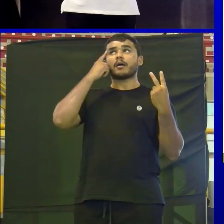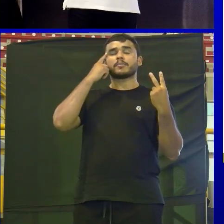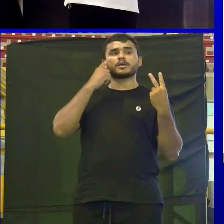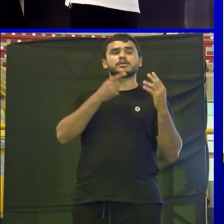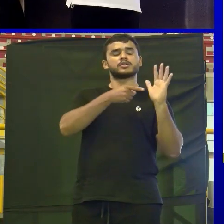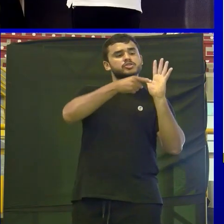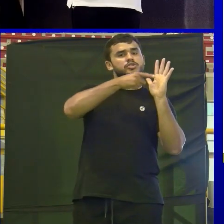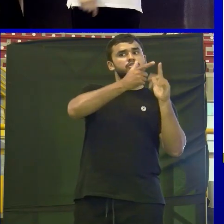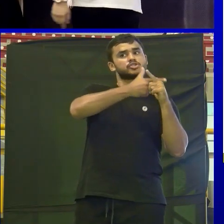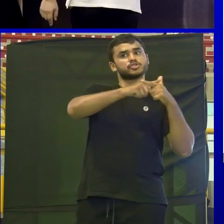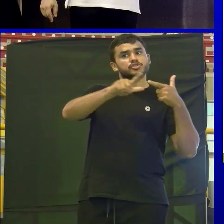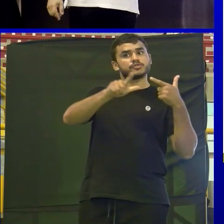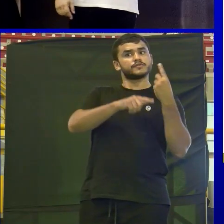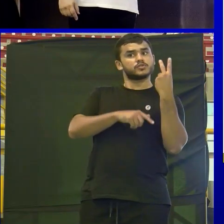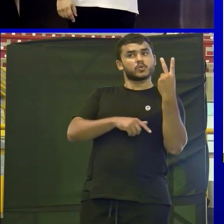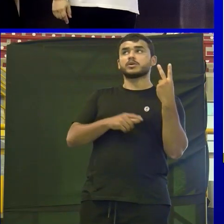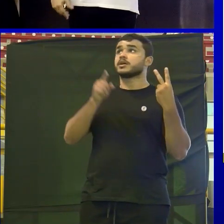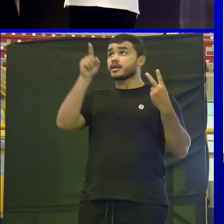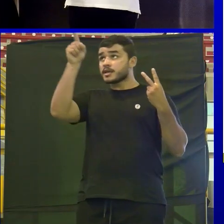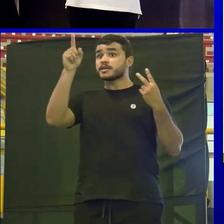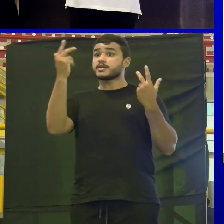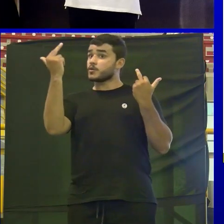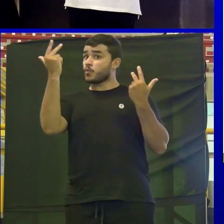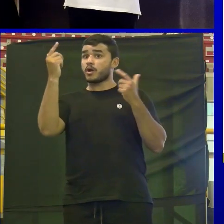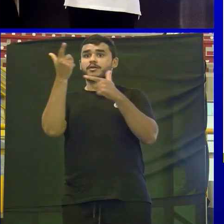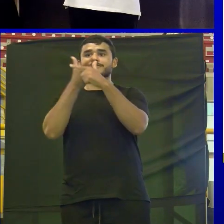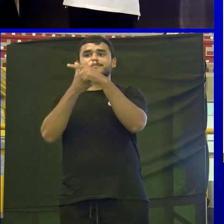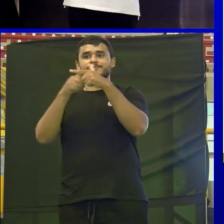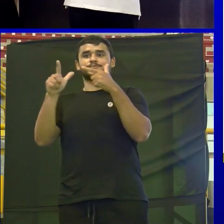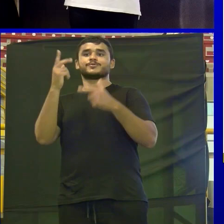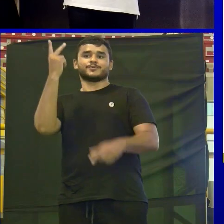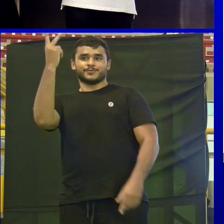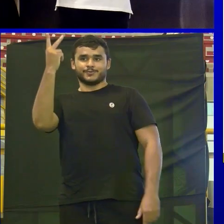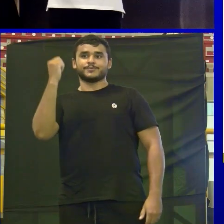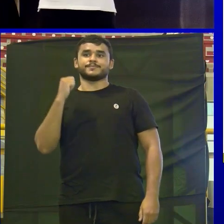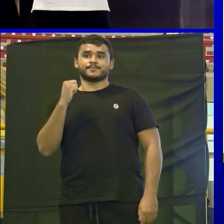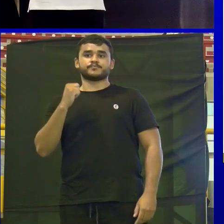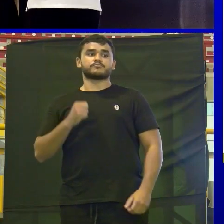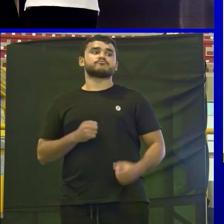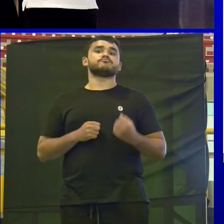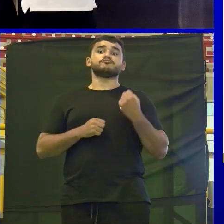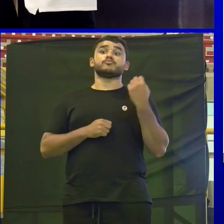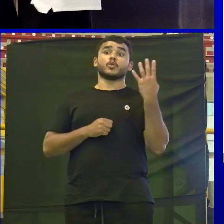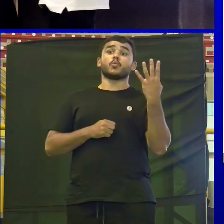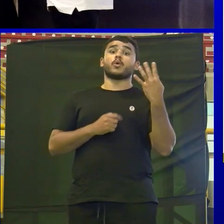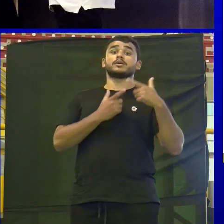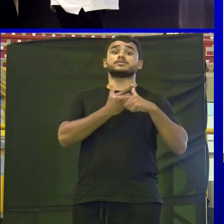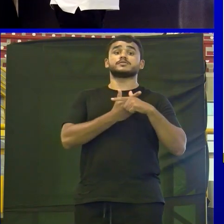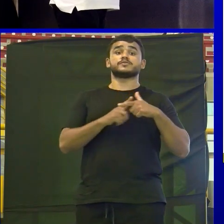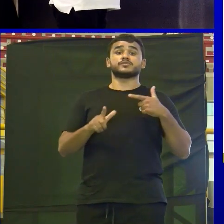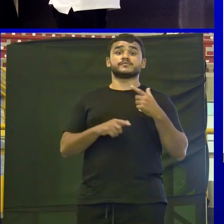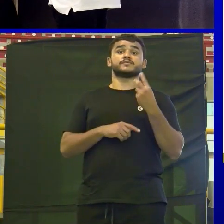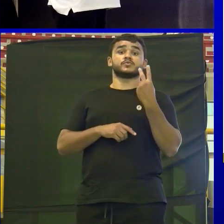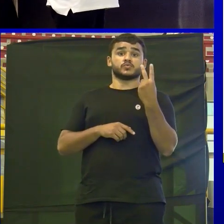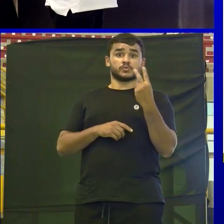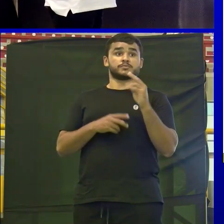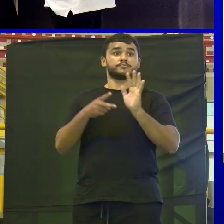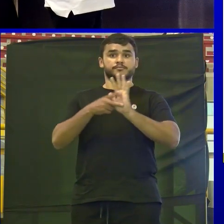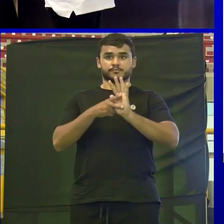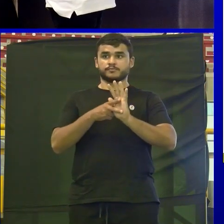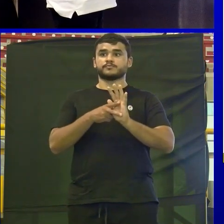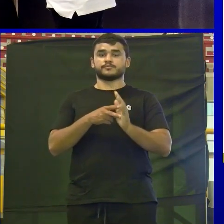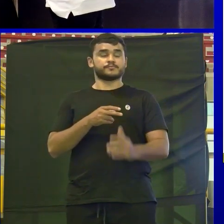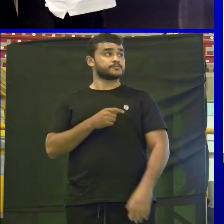o que é que eu tenho que fazer na outra grandeza? Também dividir por 2. Então, basta eu fazer a seguinte